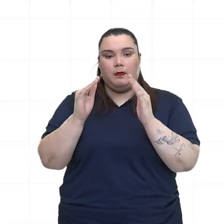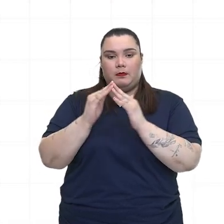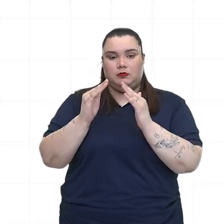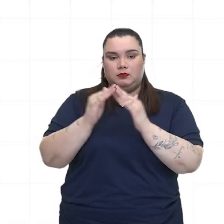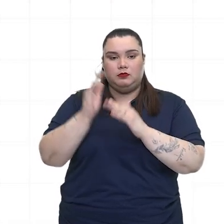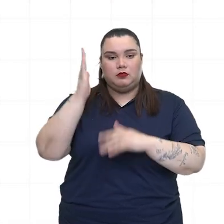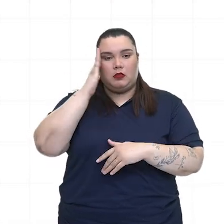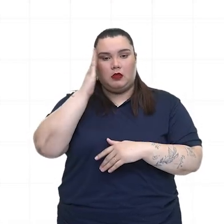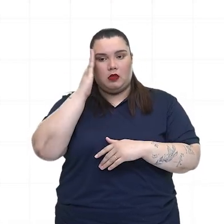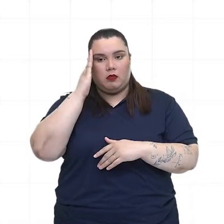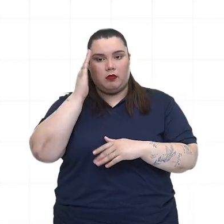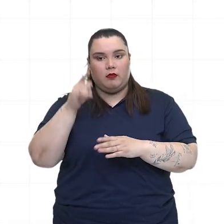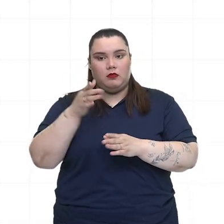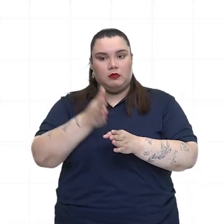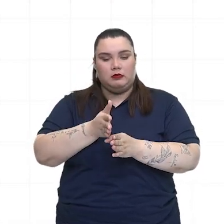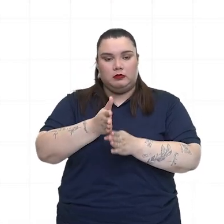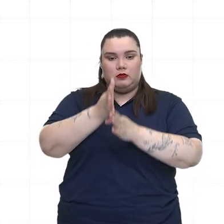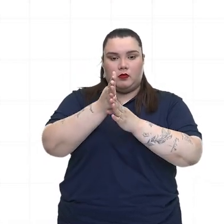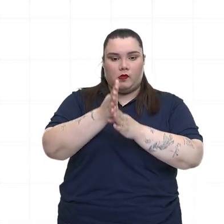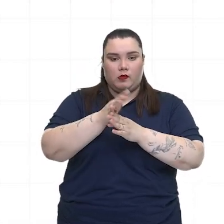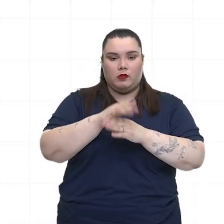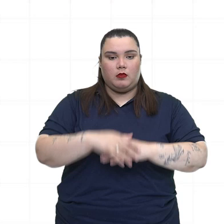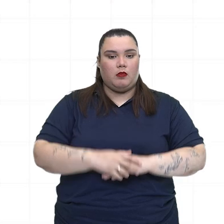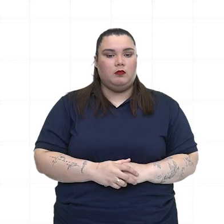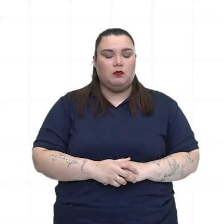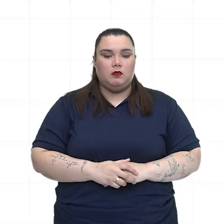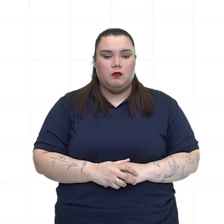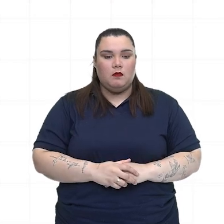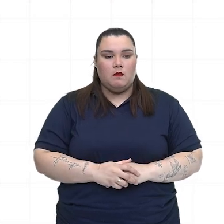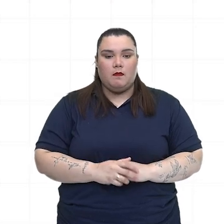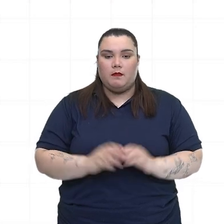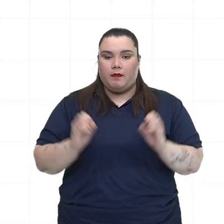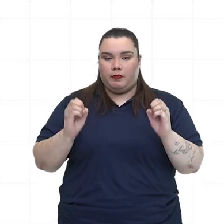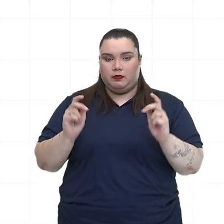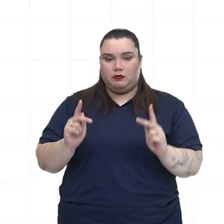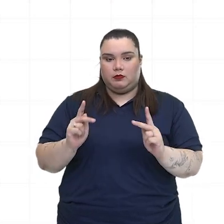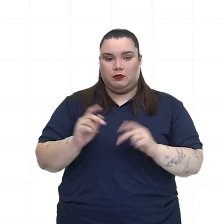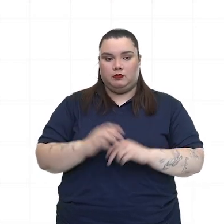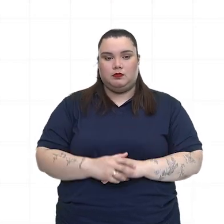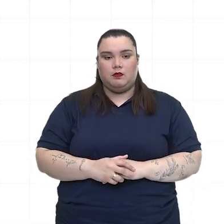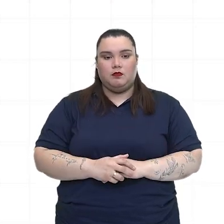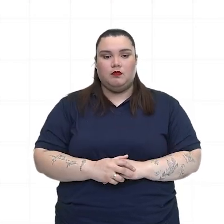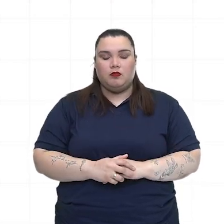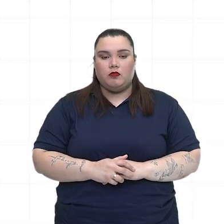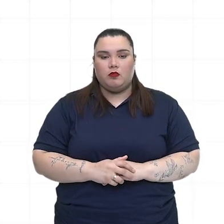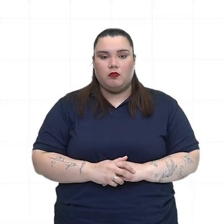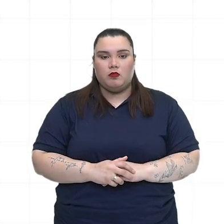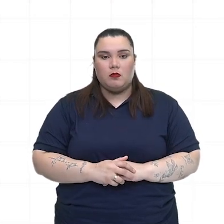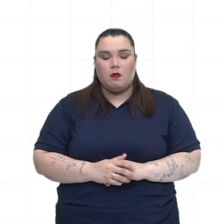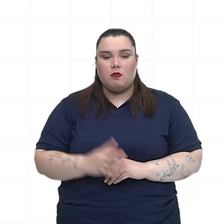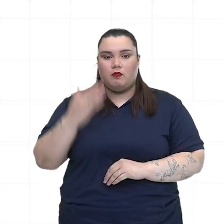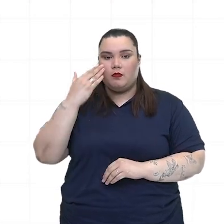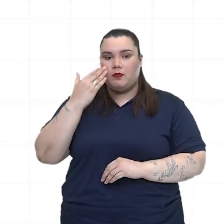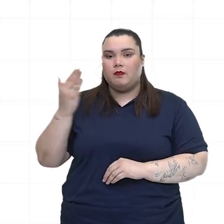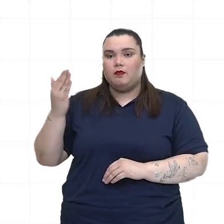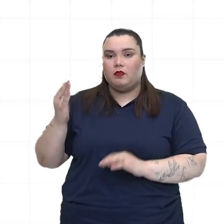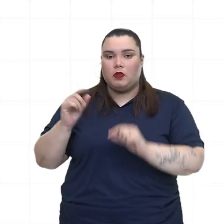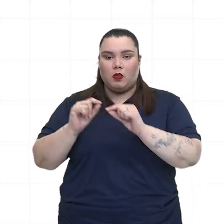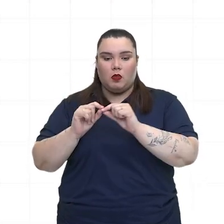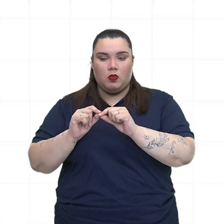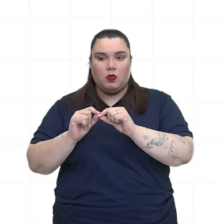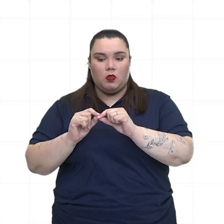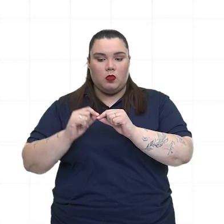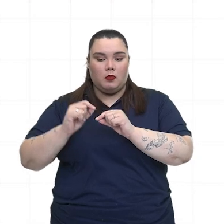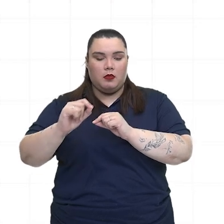da casa e considerando as paredes divisórias. Beleza. Ok. Então, nós vamos pegar aqui o